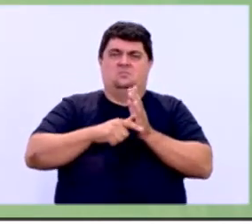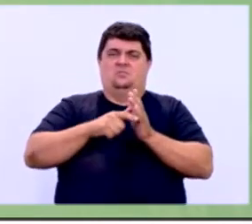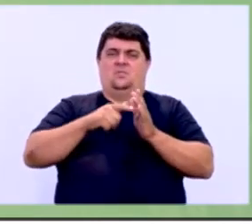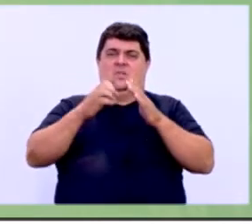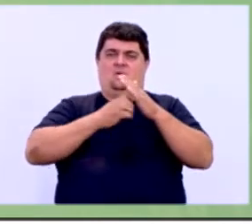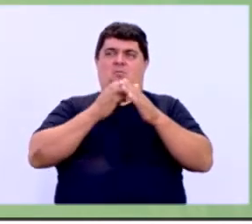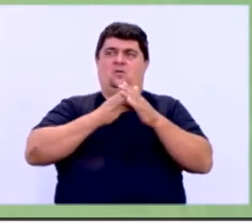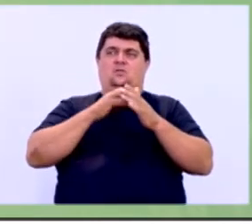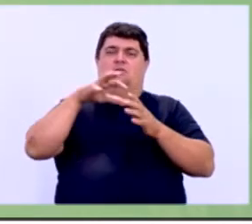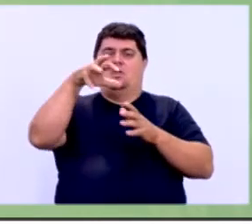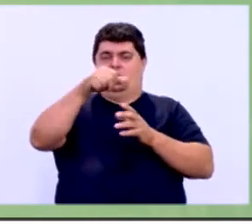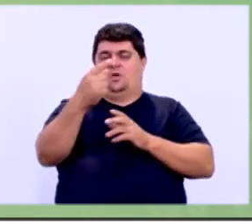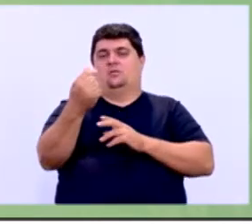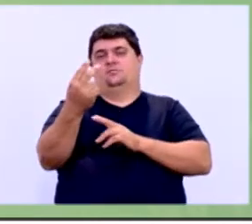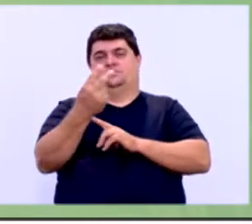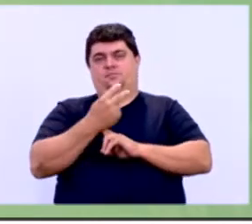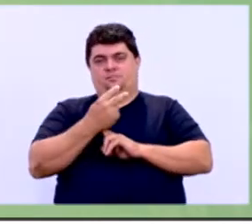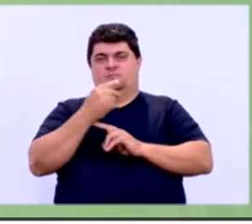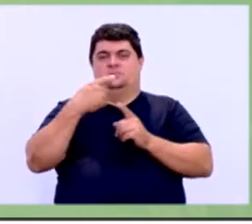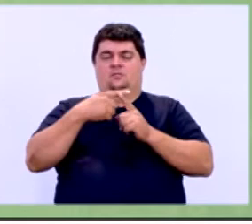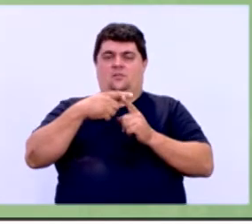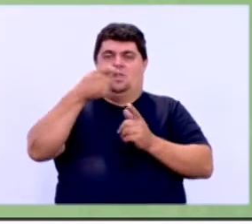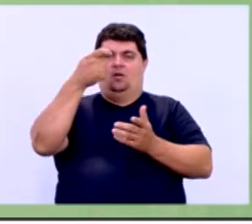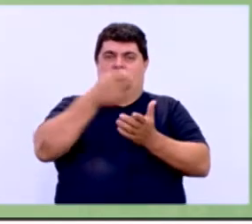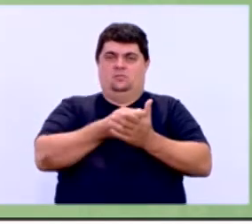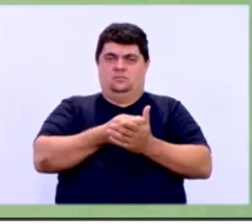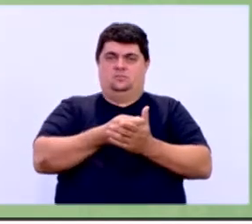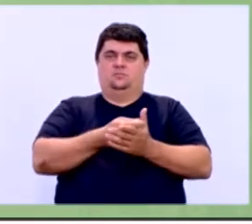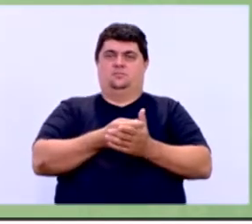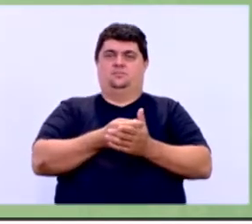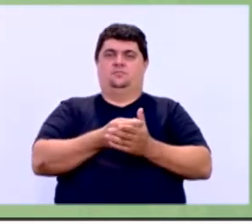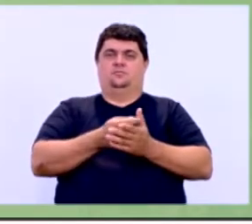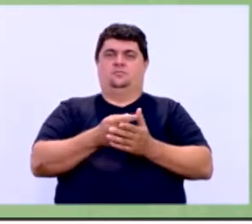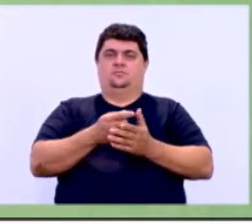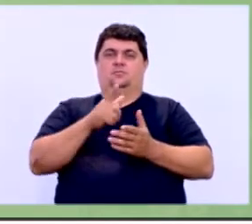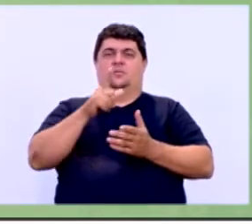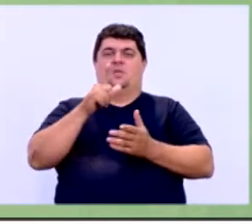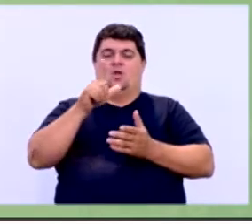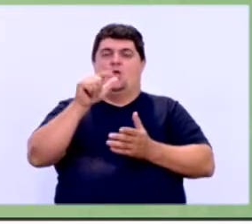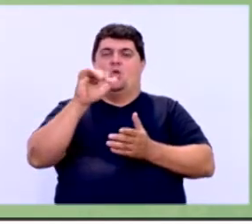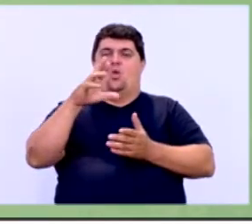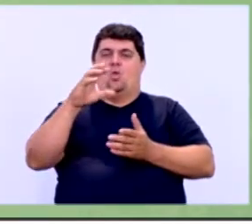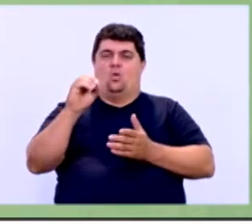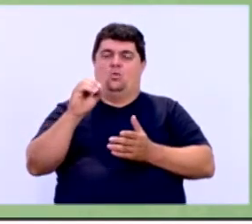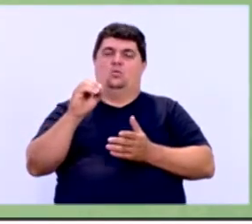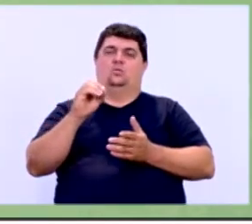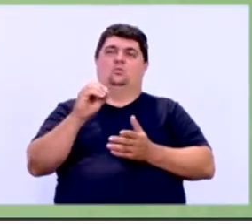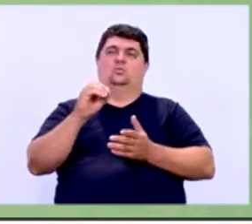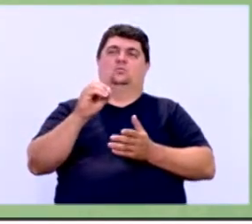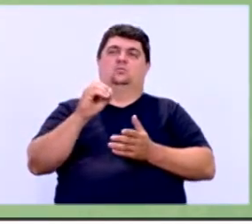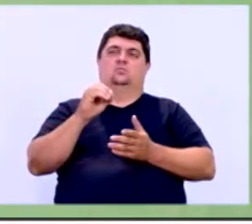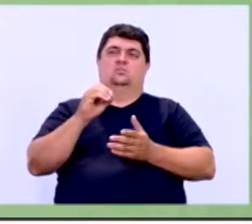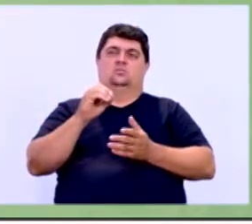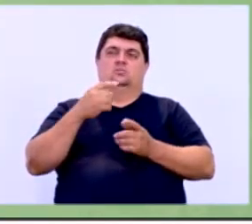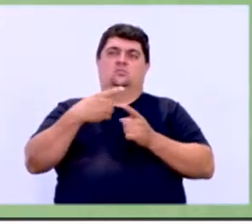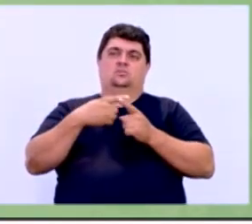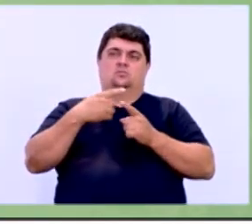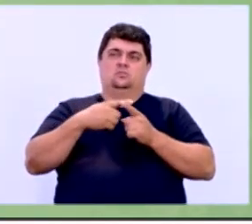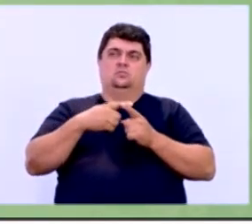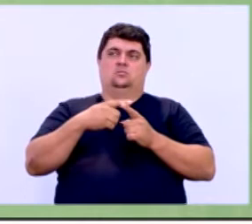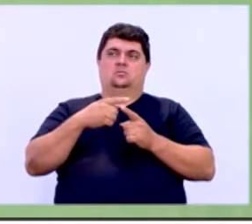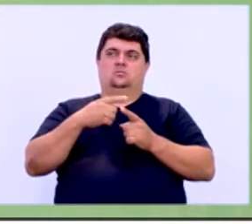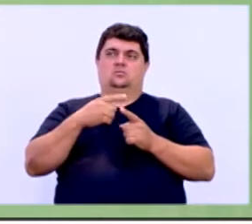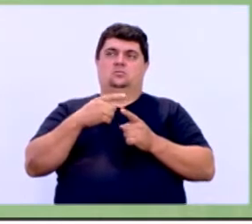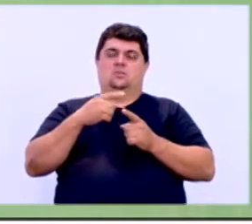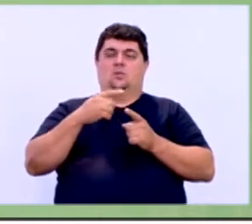vai buscar um financiamento para poder pagar, né, esse lucro, né, que foi adquirido, né, pela empresa e que, pelo